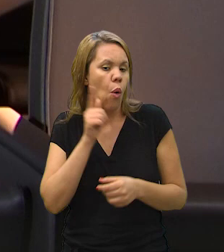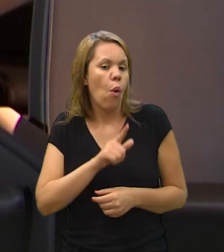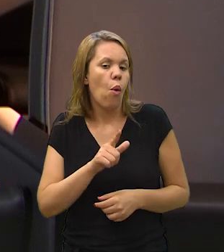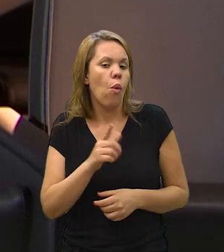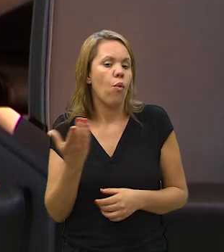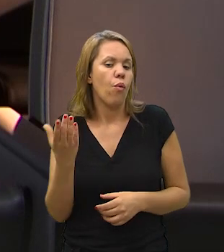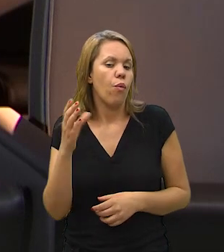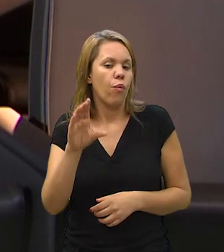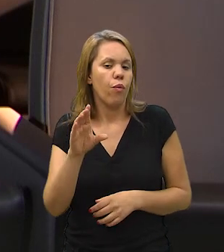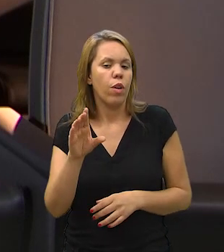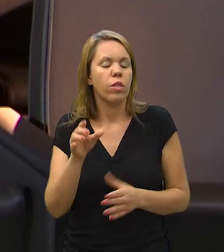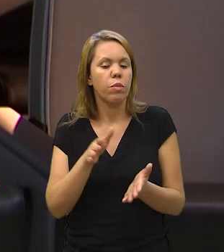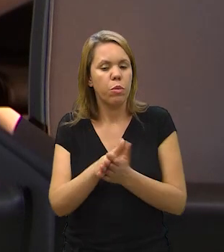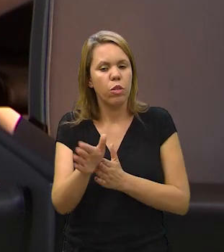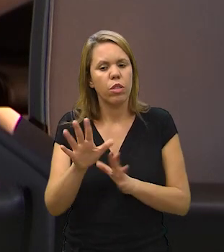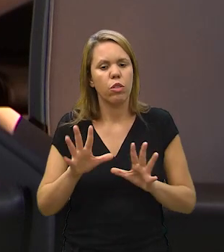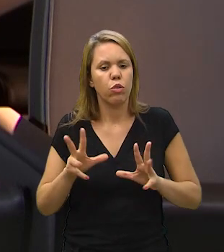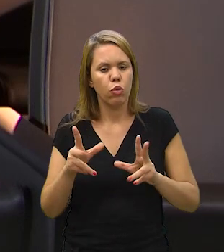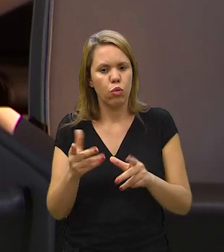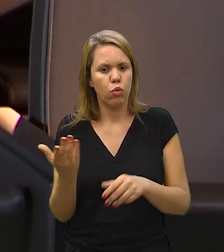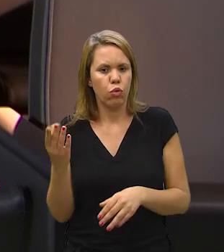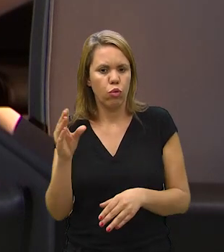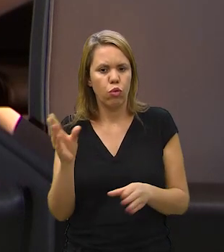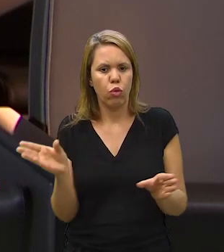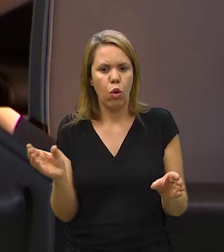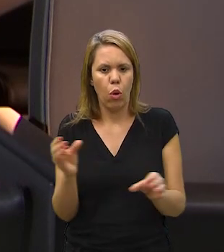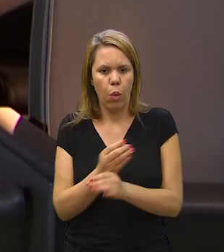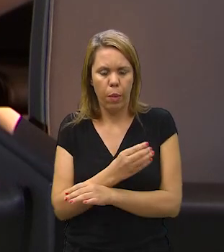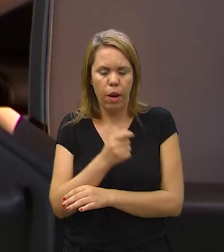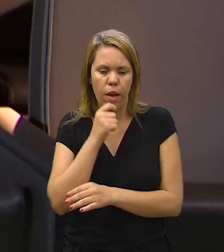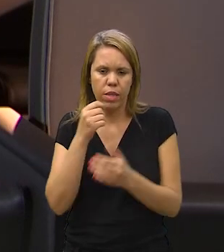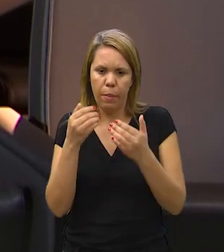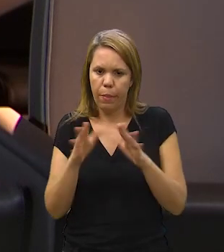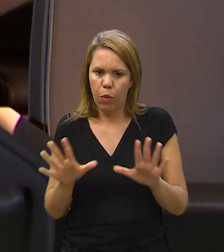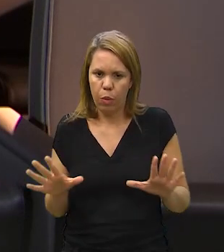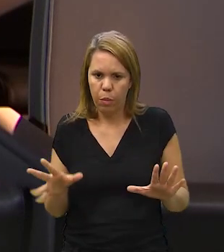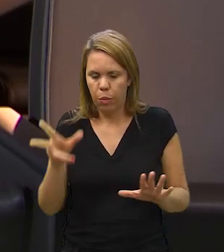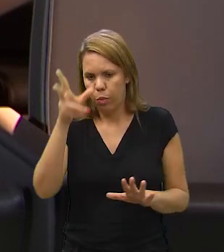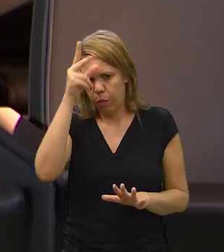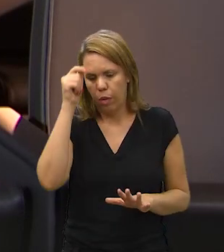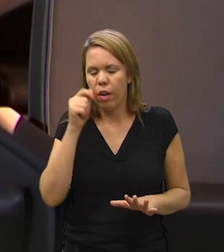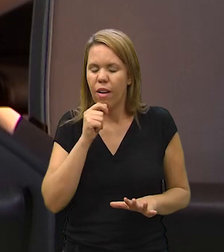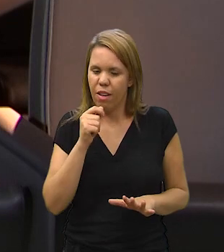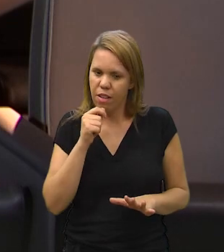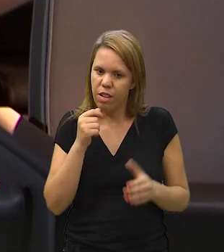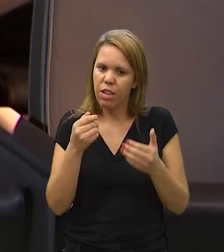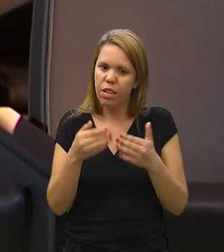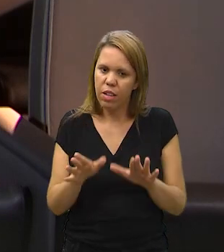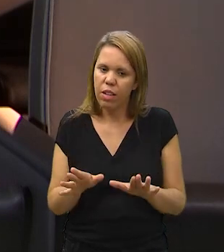conseguir colocar o filme em editais, a gente vai postar lá também. Sim, ele não está público ainda, Tá. Mas vai ficar.